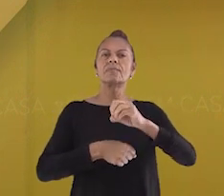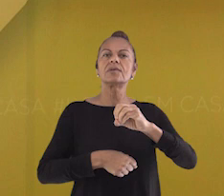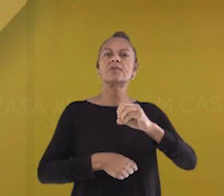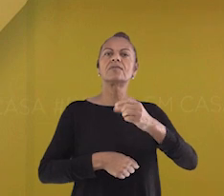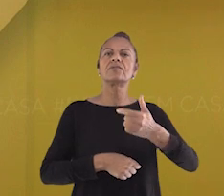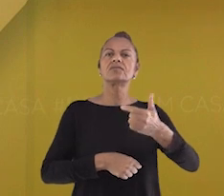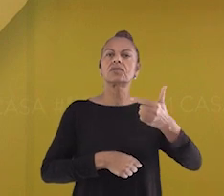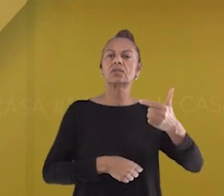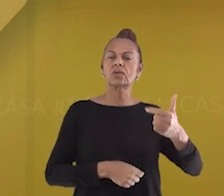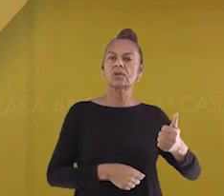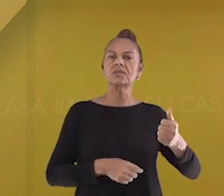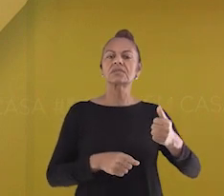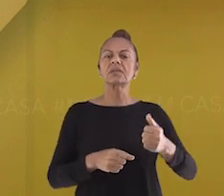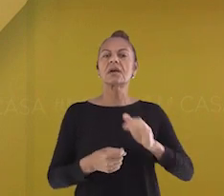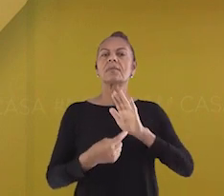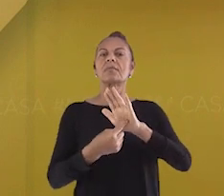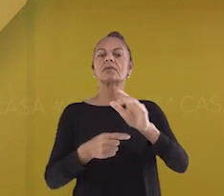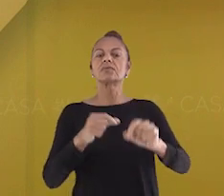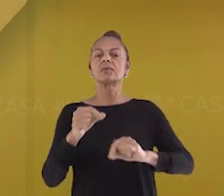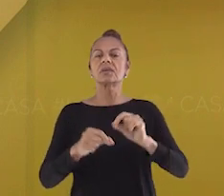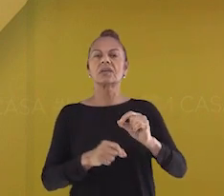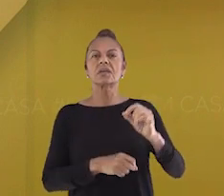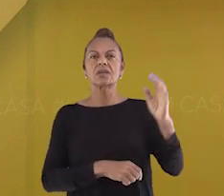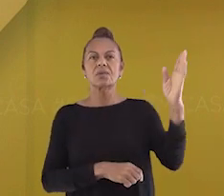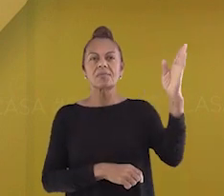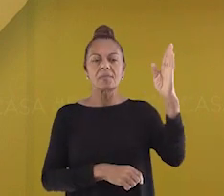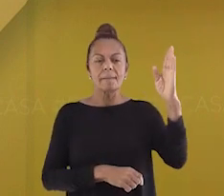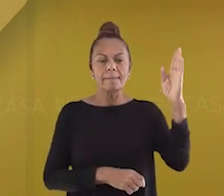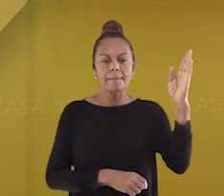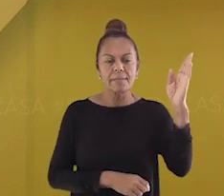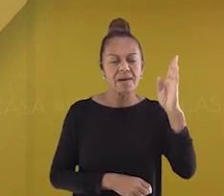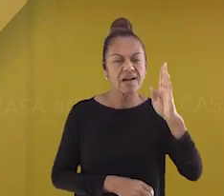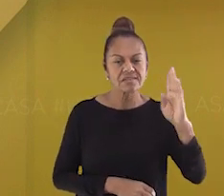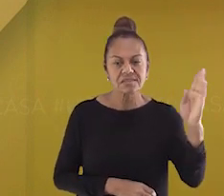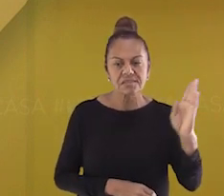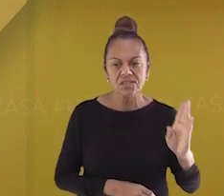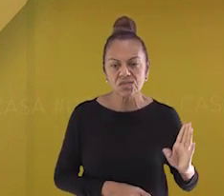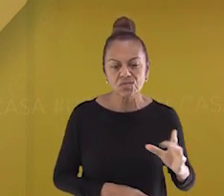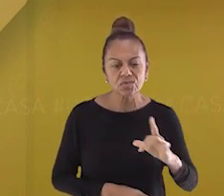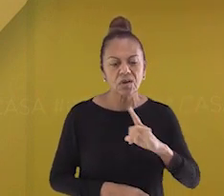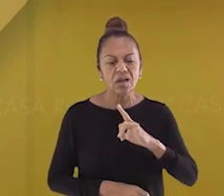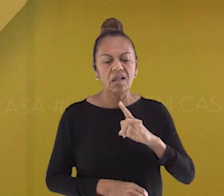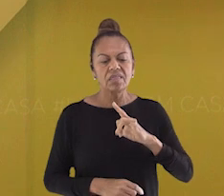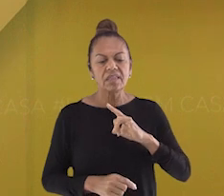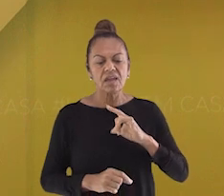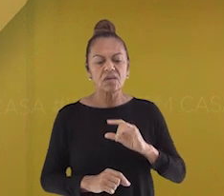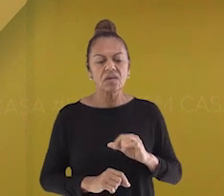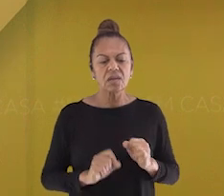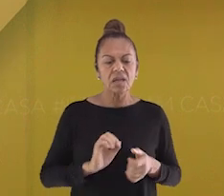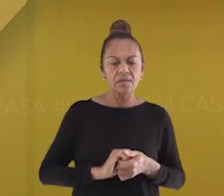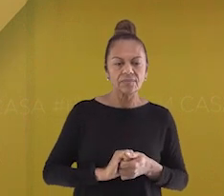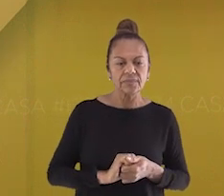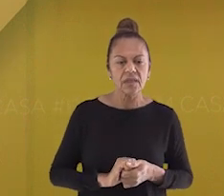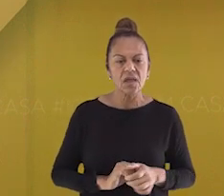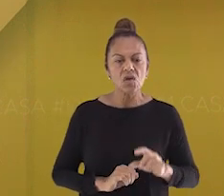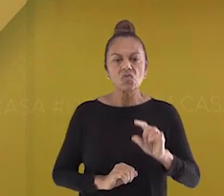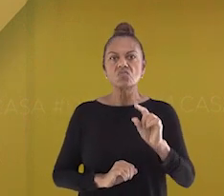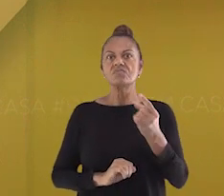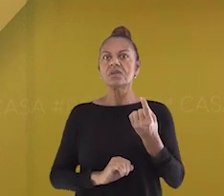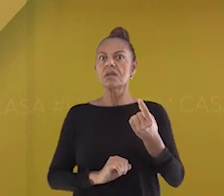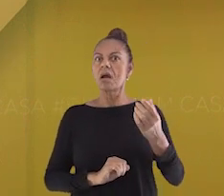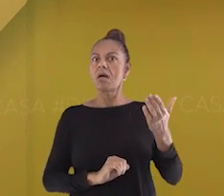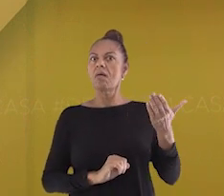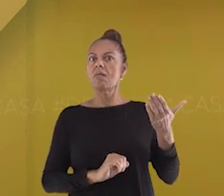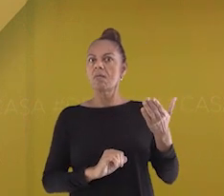2022 destaca que o Brasil tem atualmente 1,5 milhão de pessoas na informalidade. O aumento